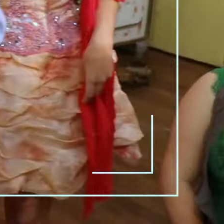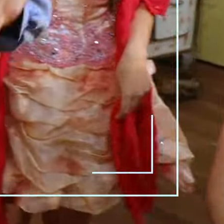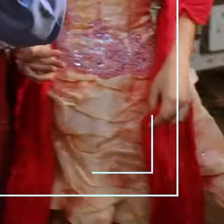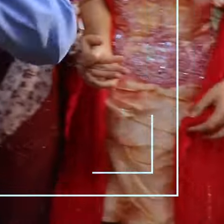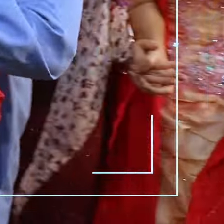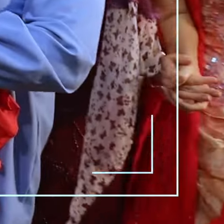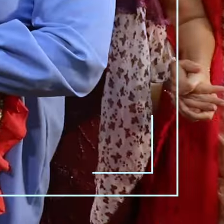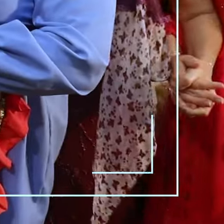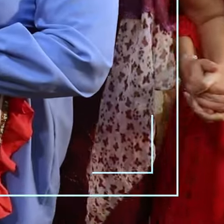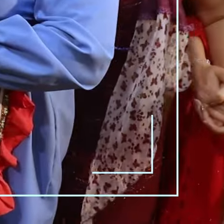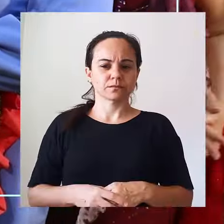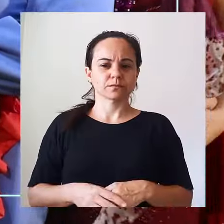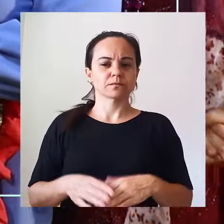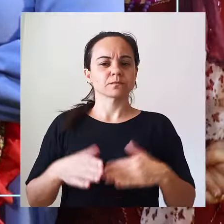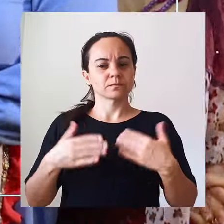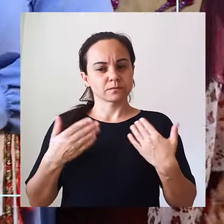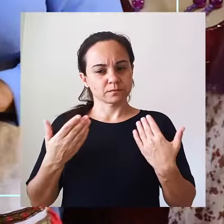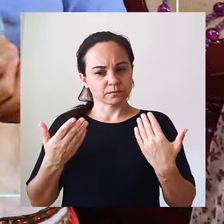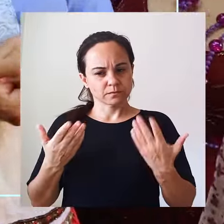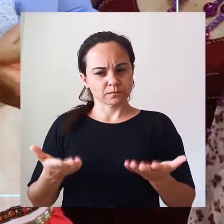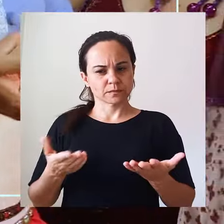É Jovinete que veio...